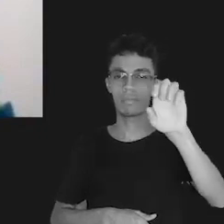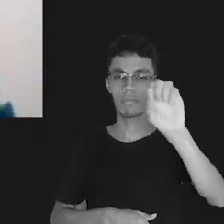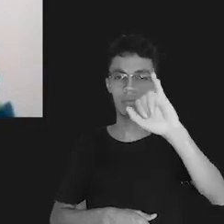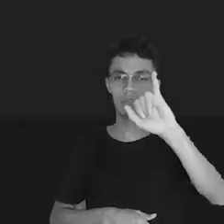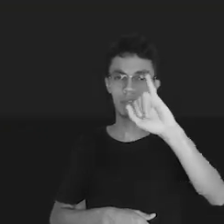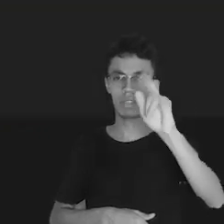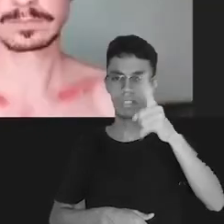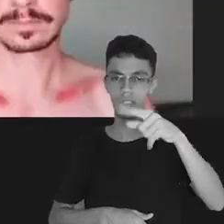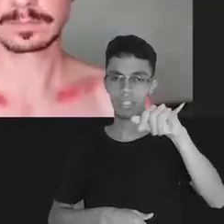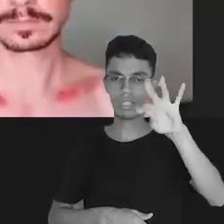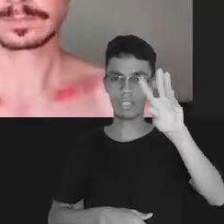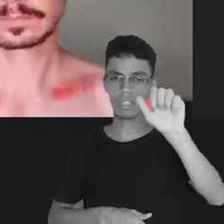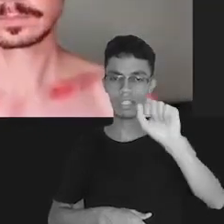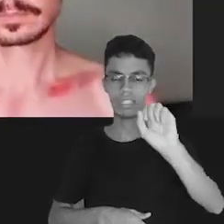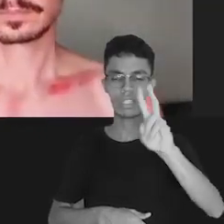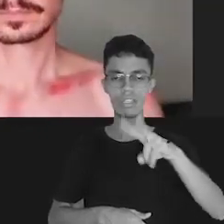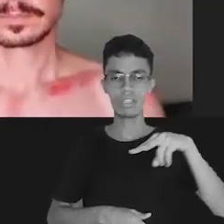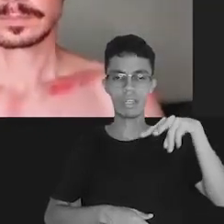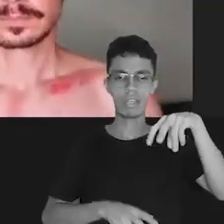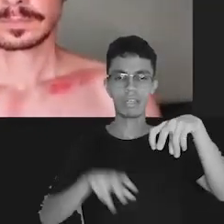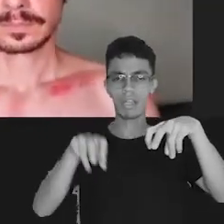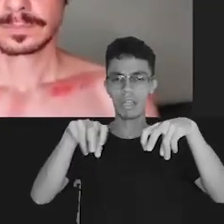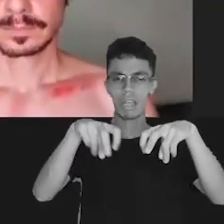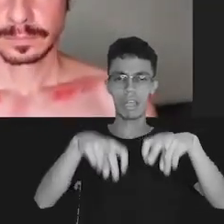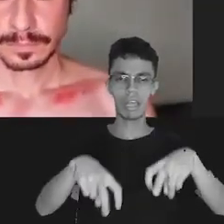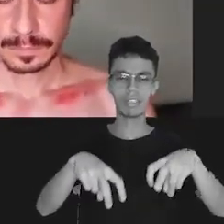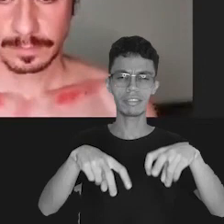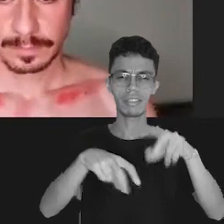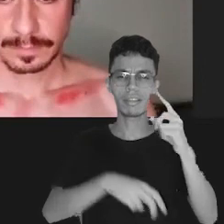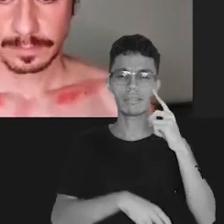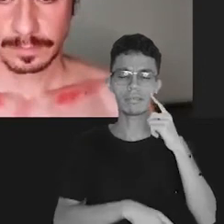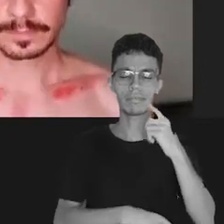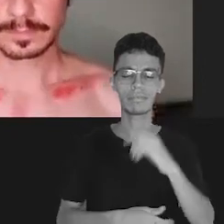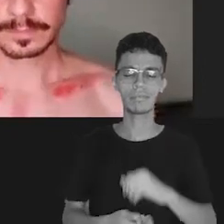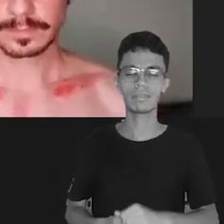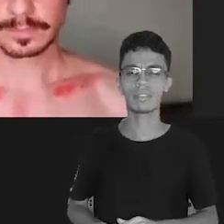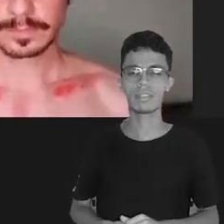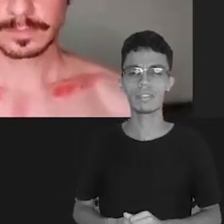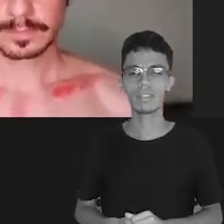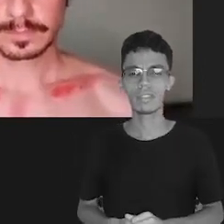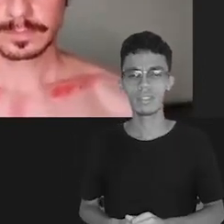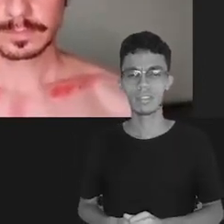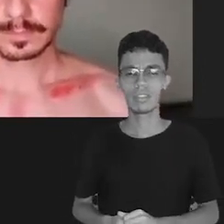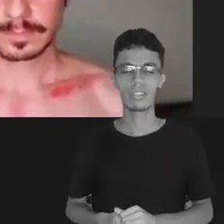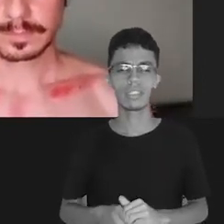o passarinheiro e ajoelham-se ao seu lado, de frente para a porta aberta.